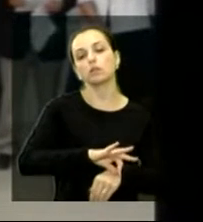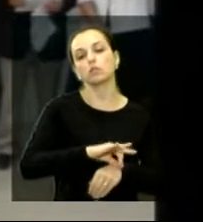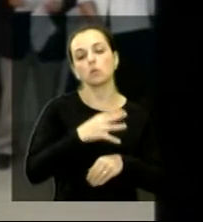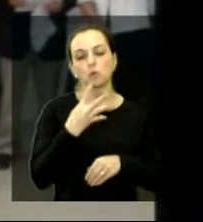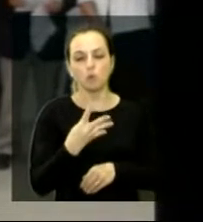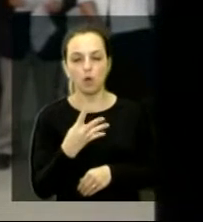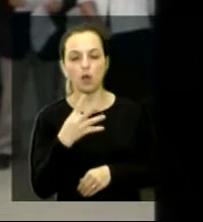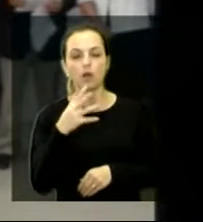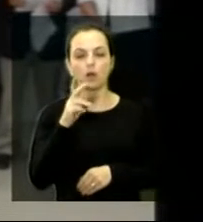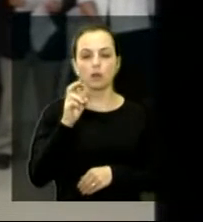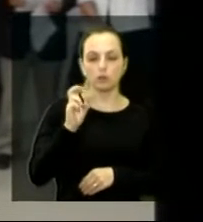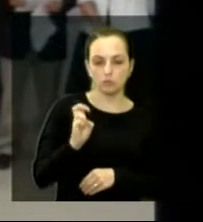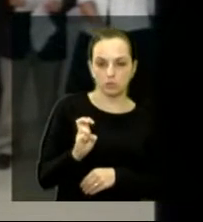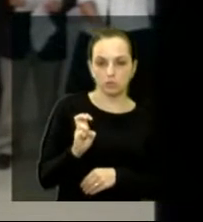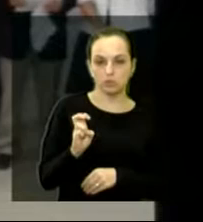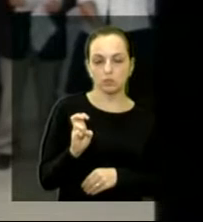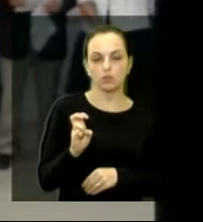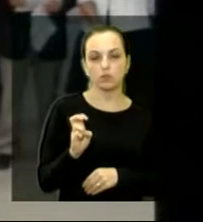4 ou 5